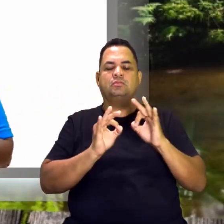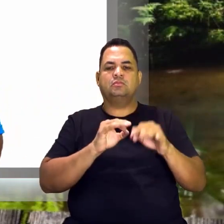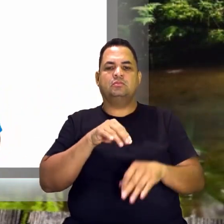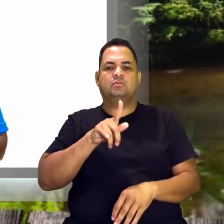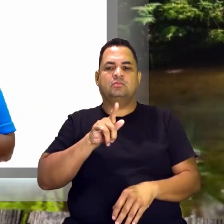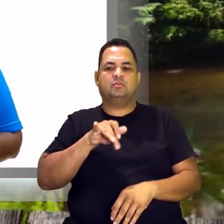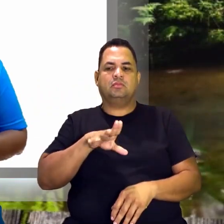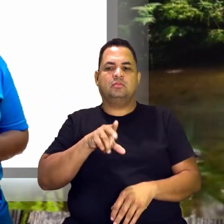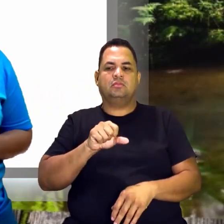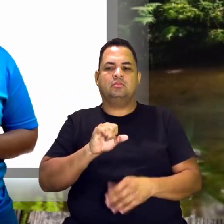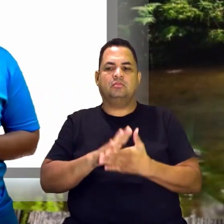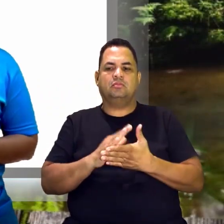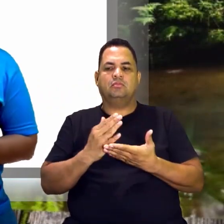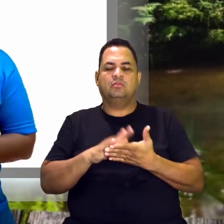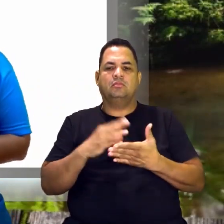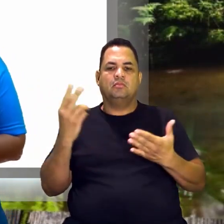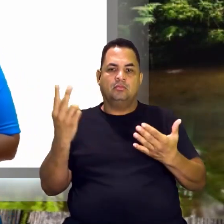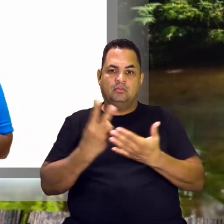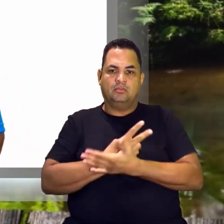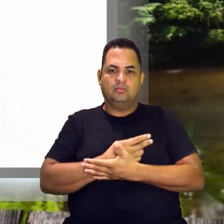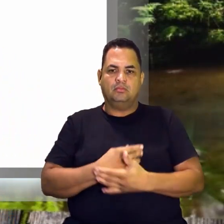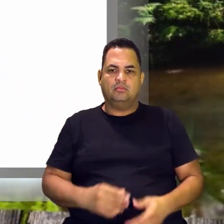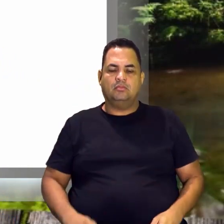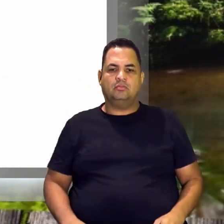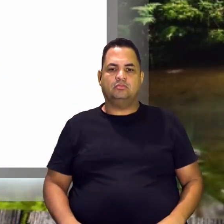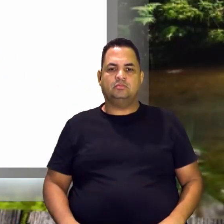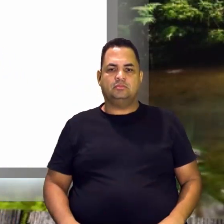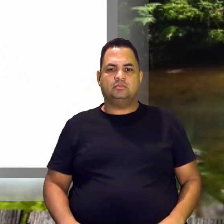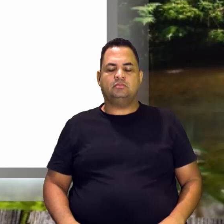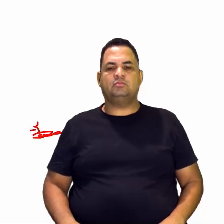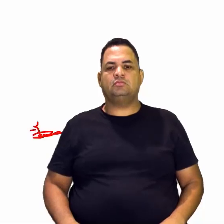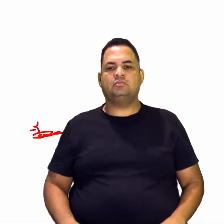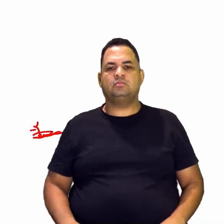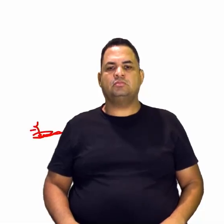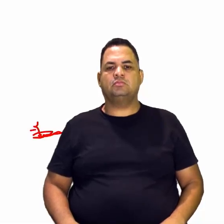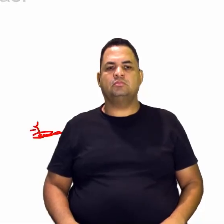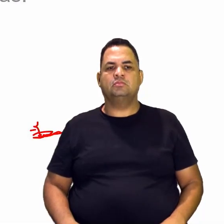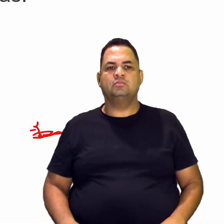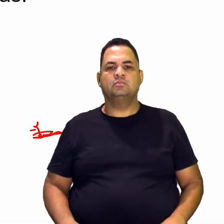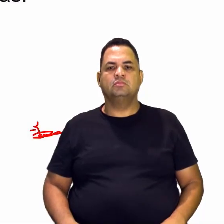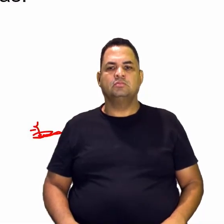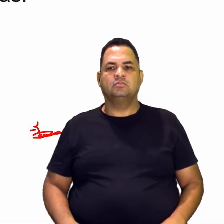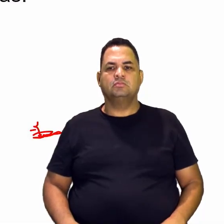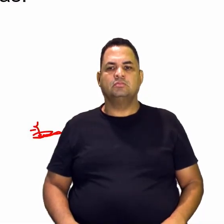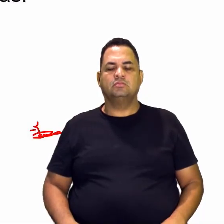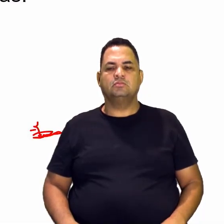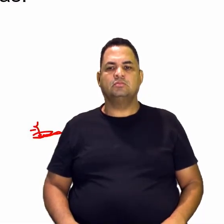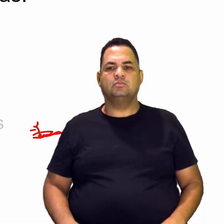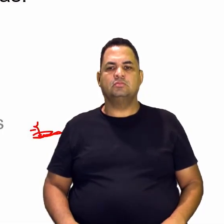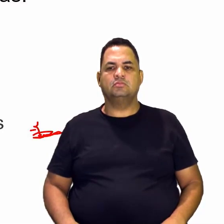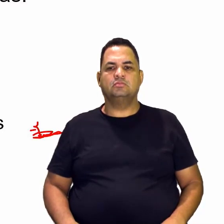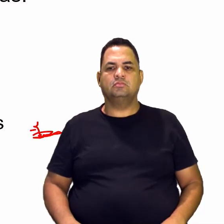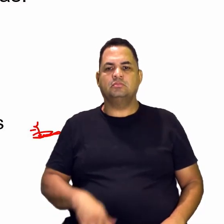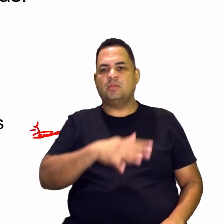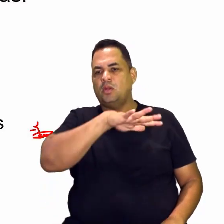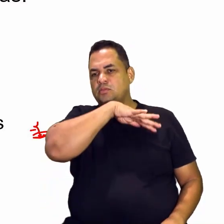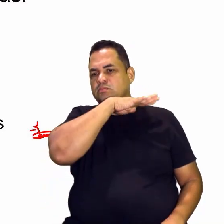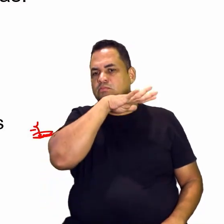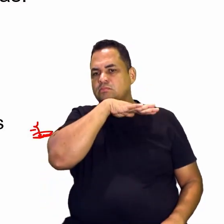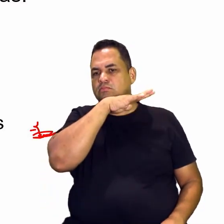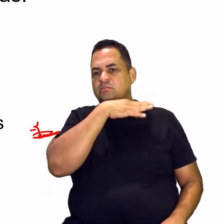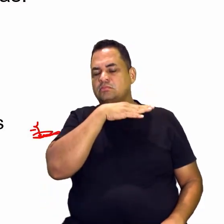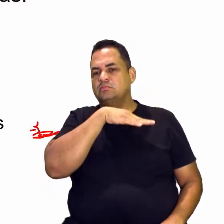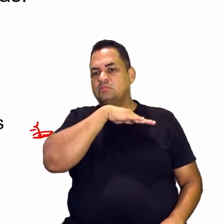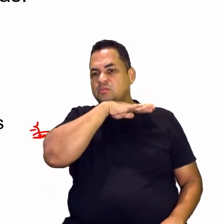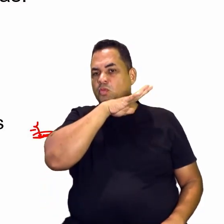e aí o processo se dá. Tudo bem? Vamos lá então conhecer todo esse processo? Nos animais,